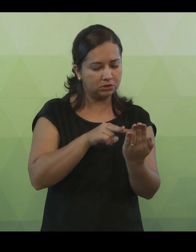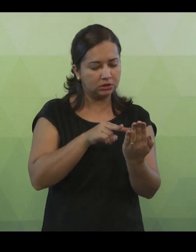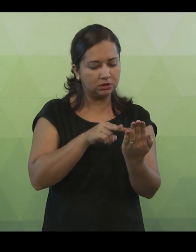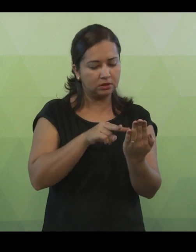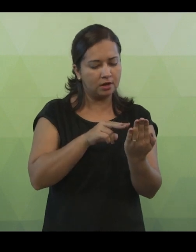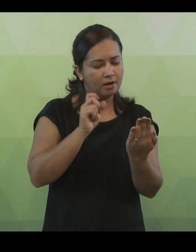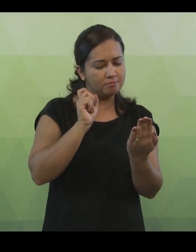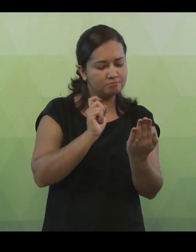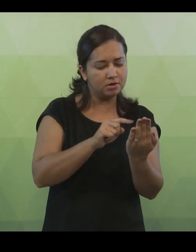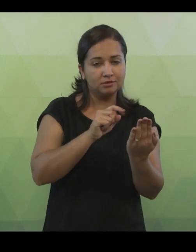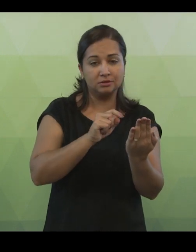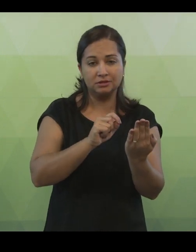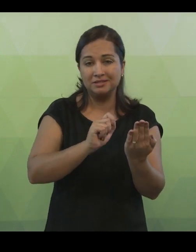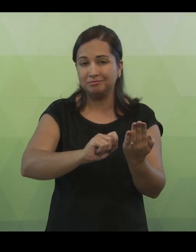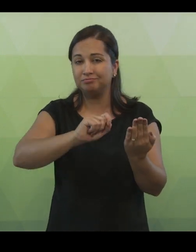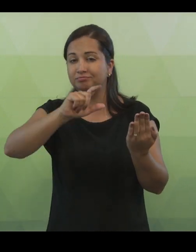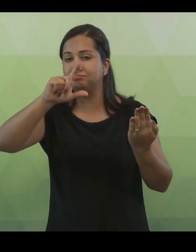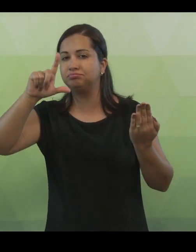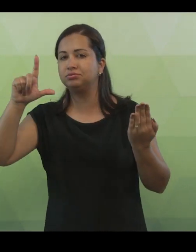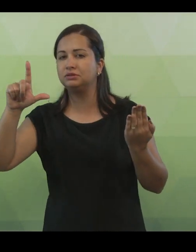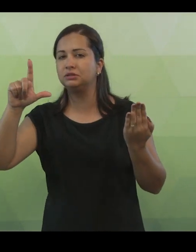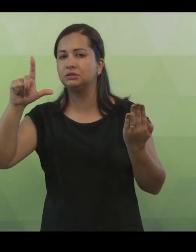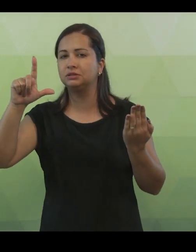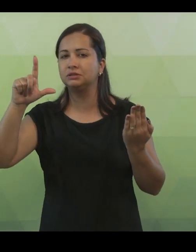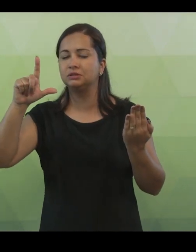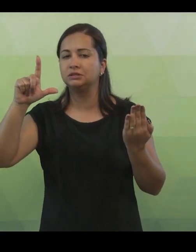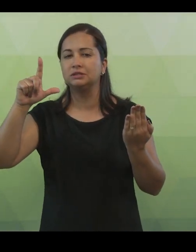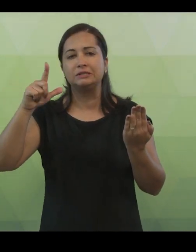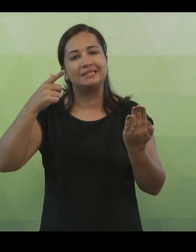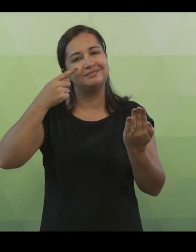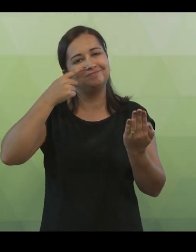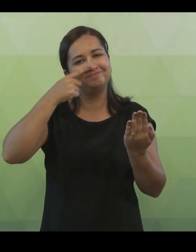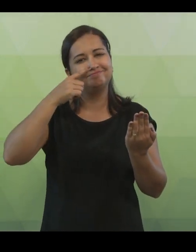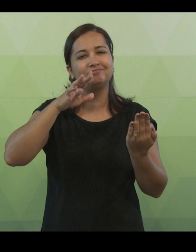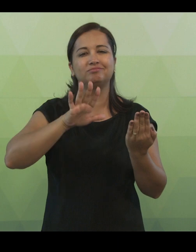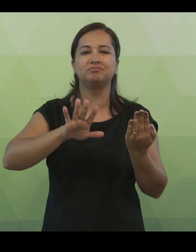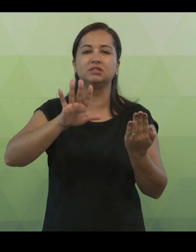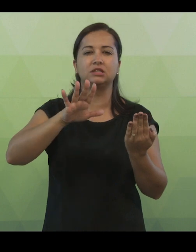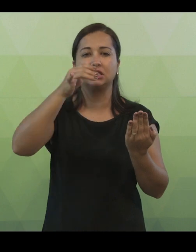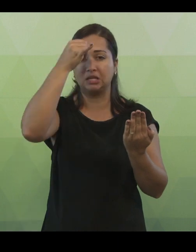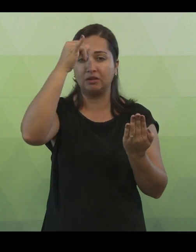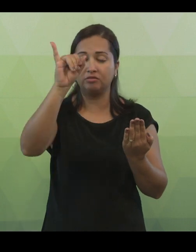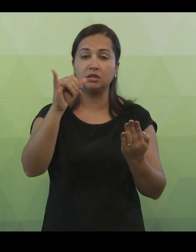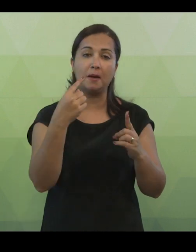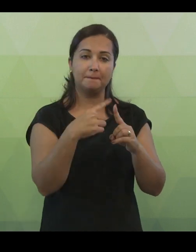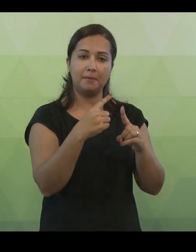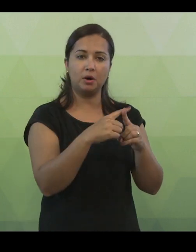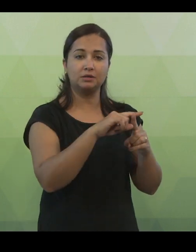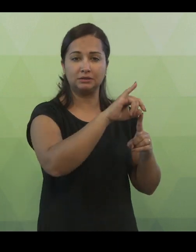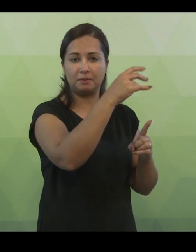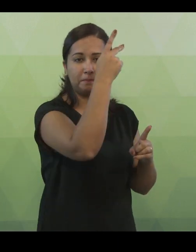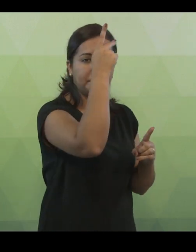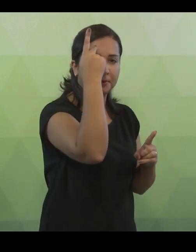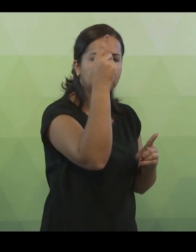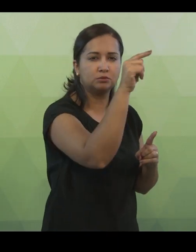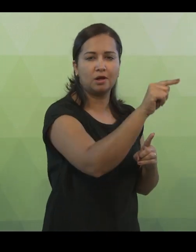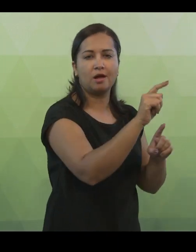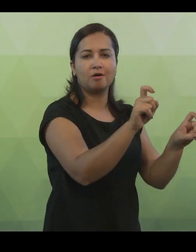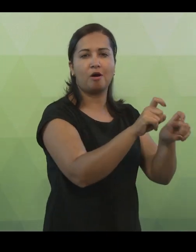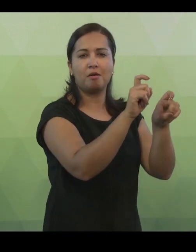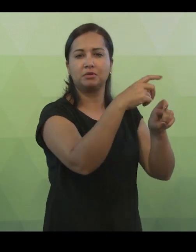dar uma checada, sabe? Tipo assim, verifique com a pessoa por que que ela te enviou aquele link, né? Pode ser que o celular dela já esteja com vírus, né? Ou com algum tipo